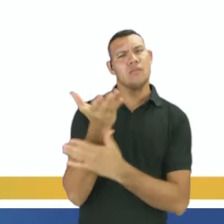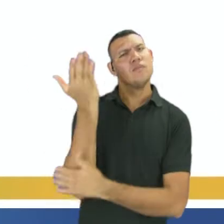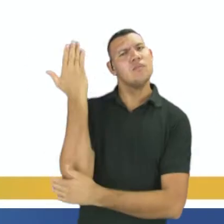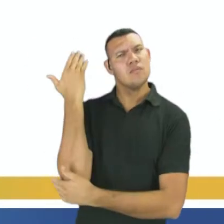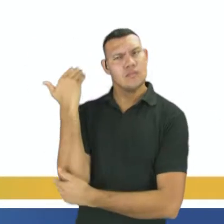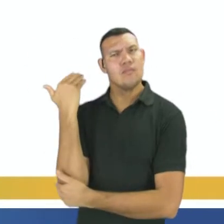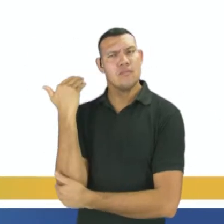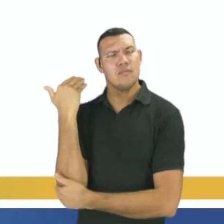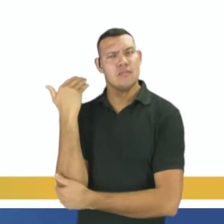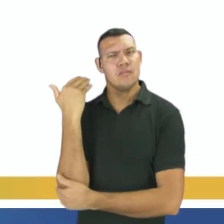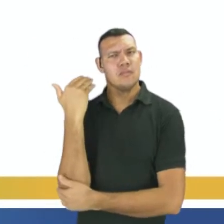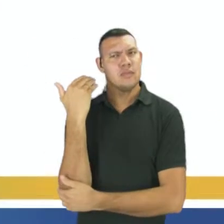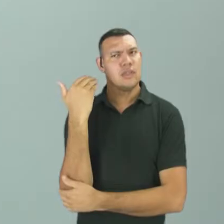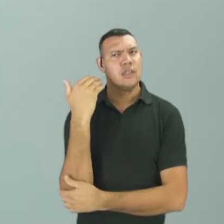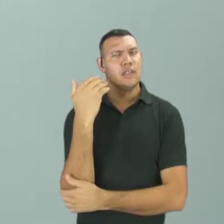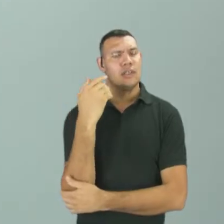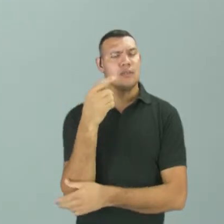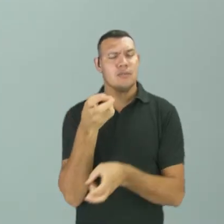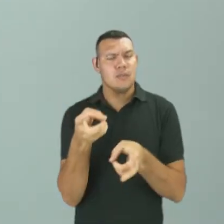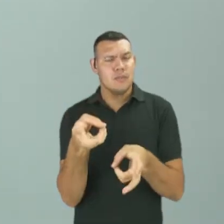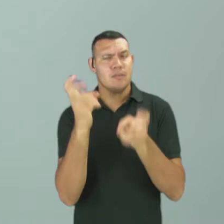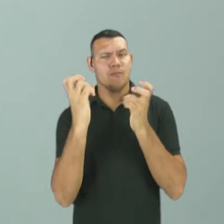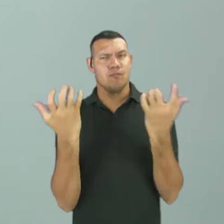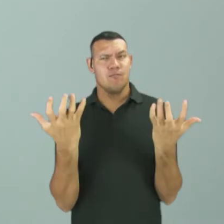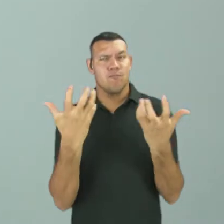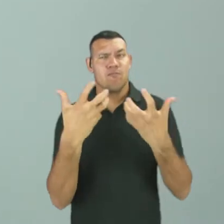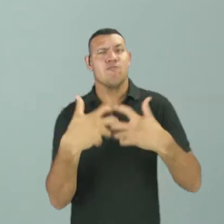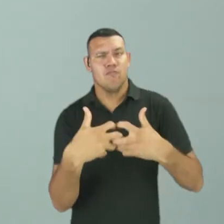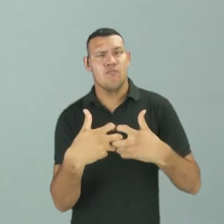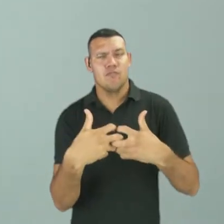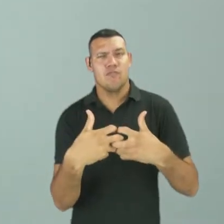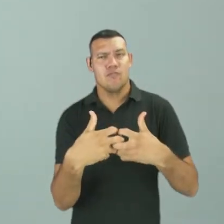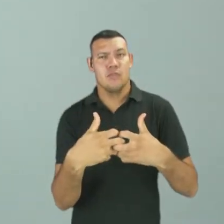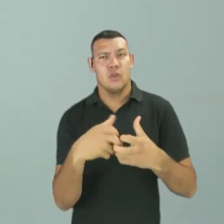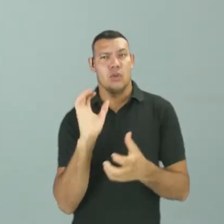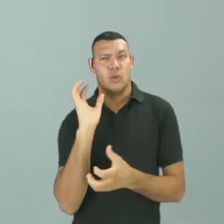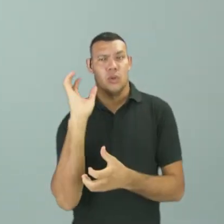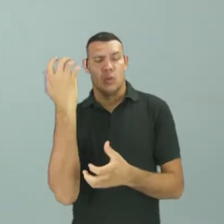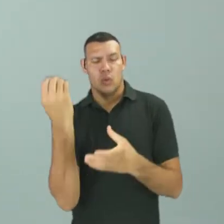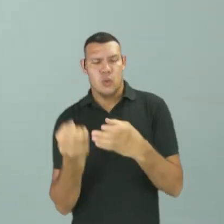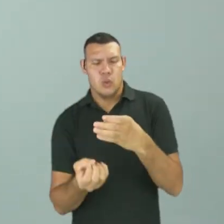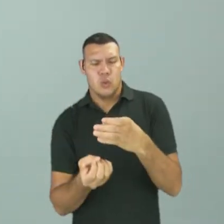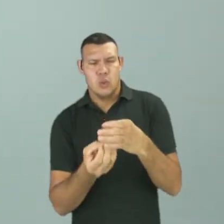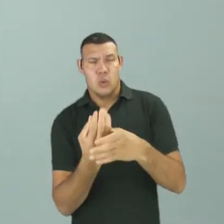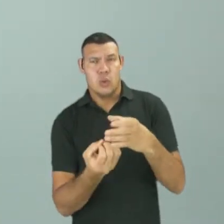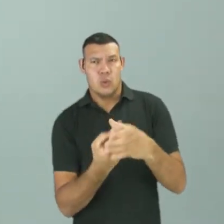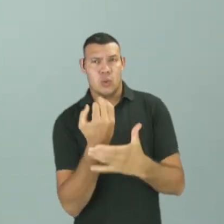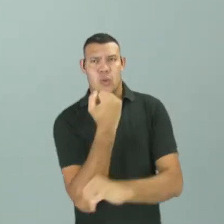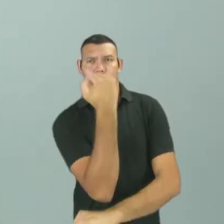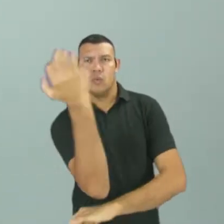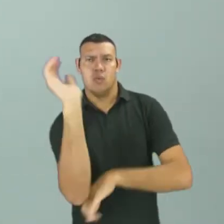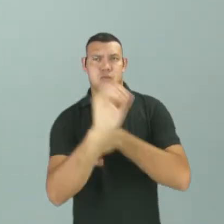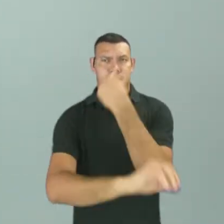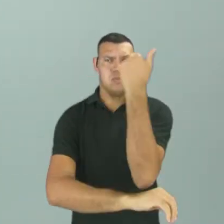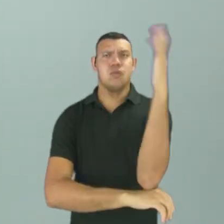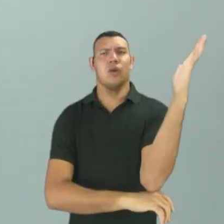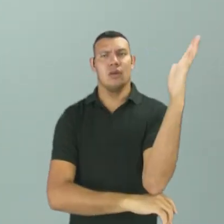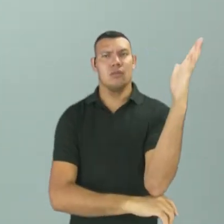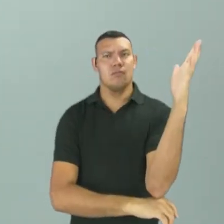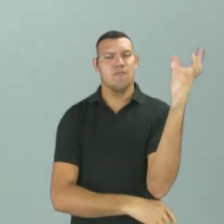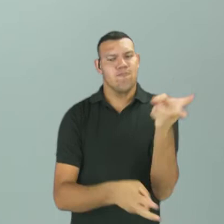a questão da interferência do clima na formação dos vegetais e veja como é importante a floresta amazônica